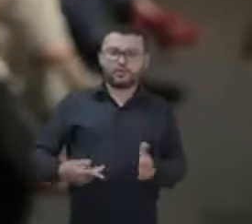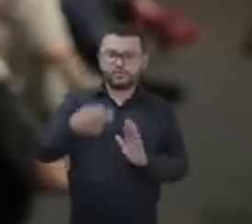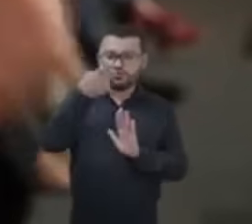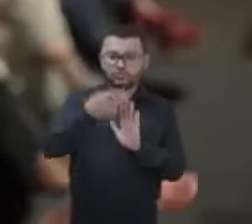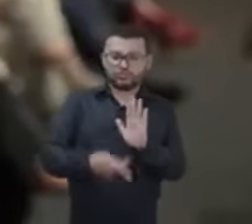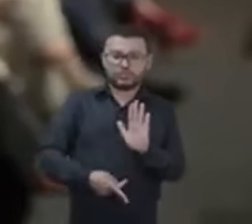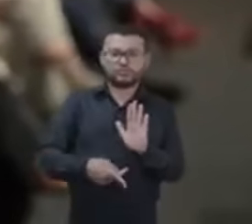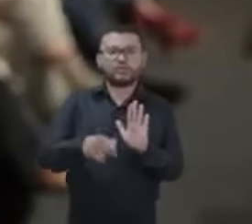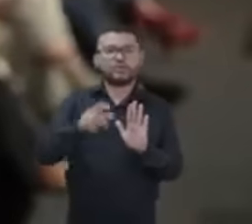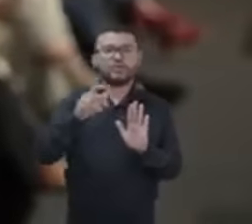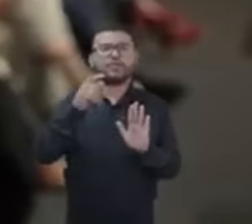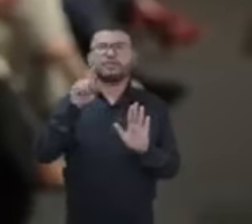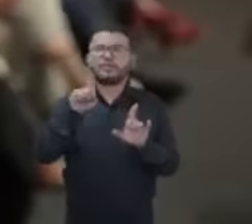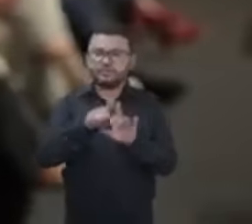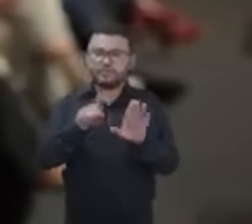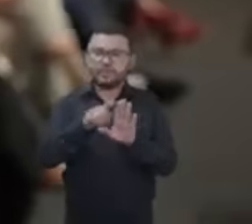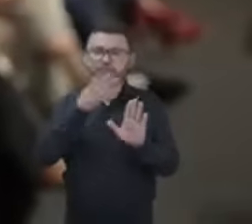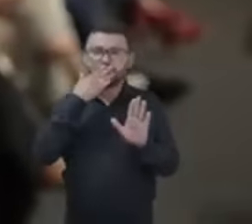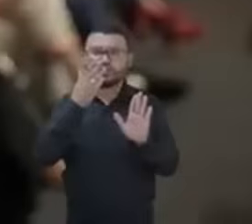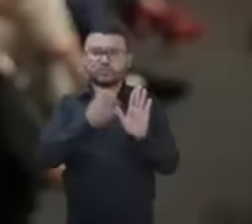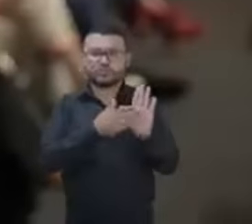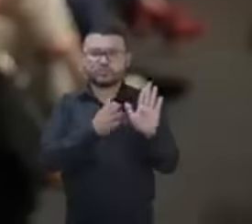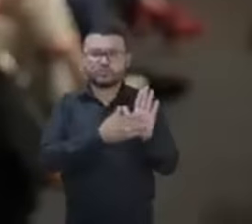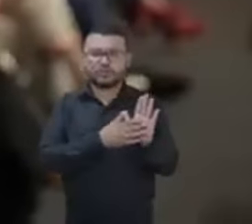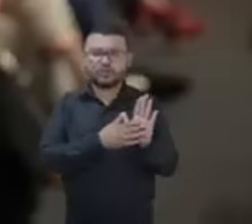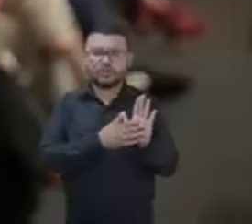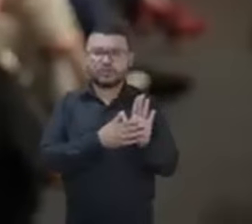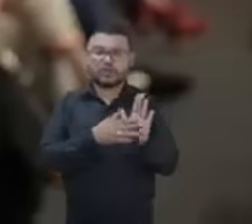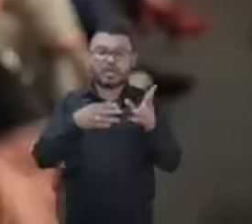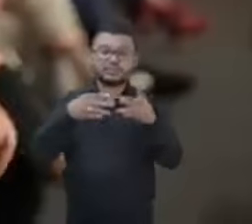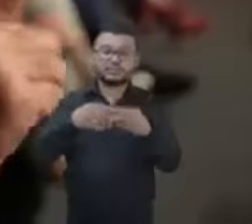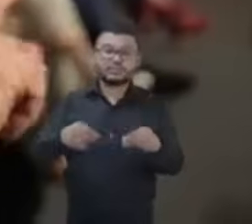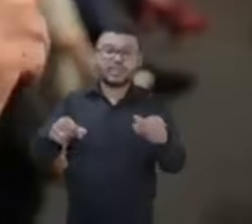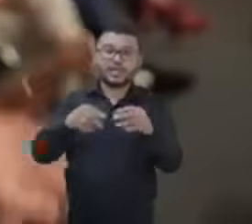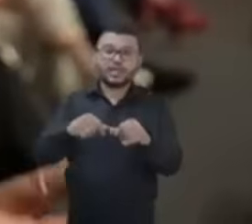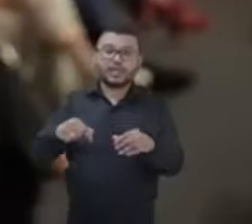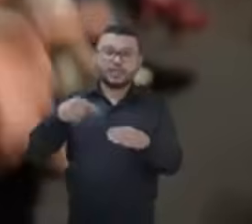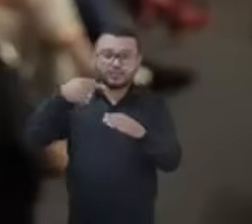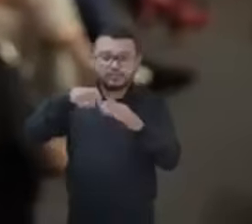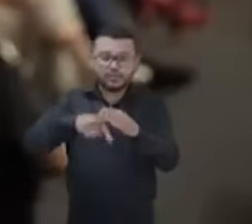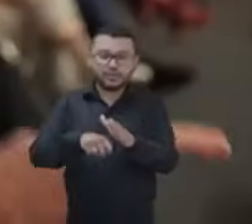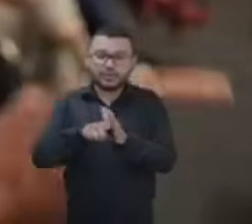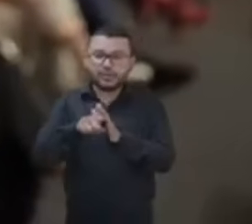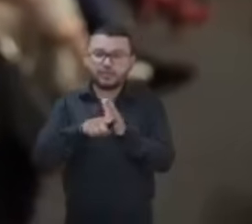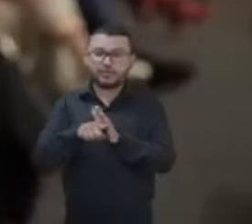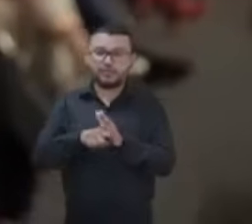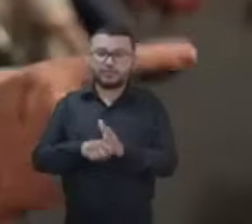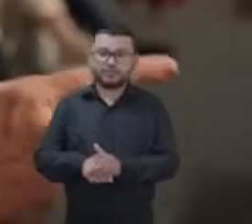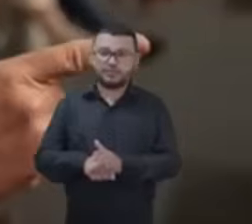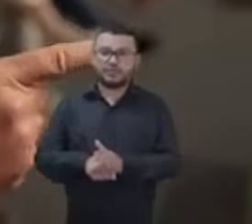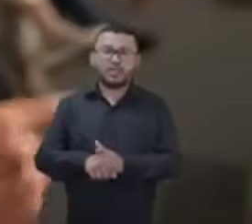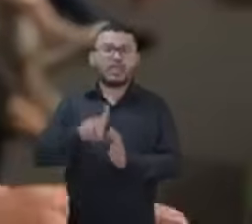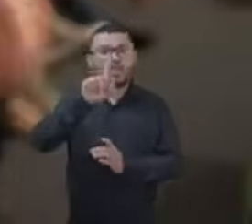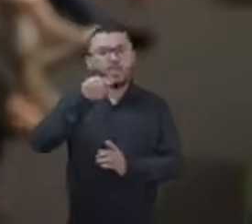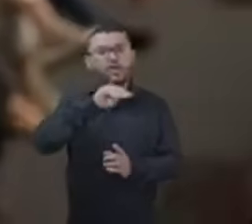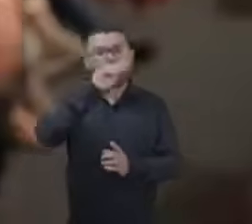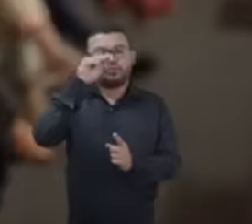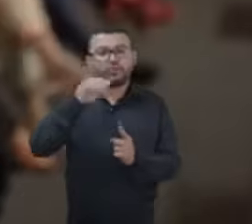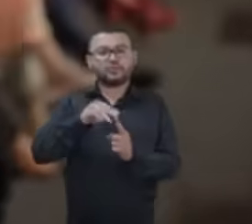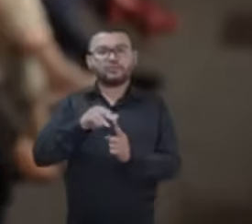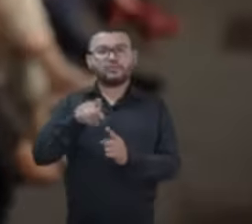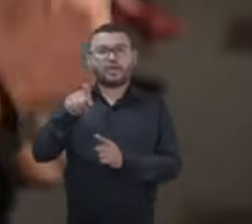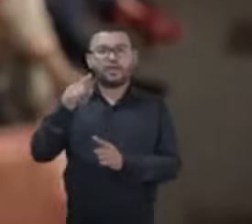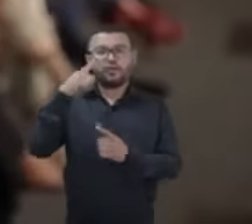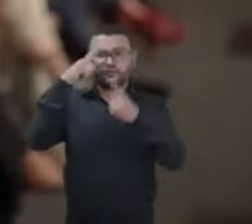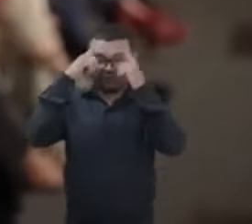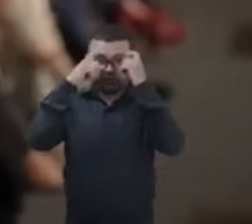nós temos que ter propostas para a exploração das terras raras, que ninguém tenha dúvida que esse é um dos motivos da maior